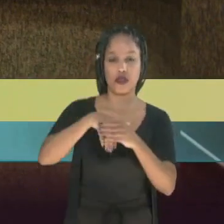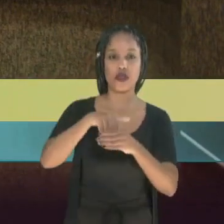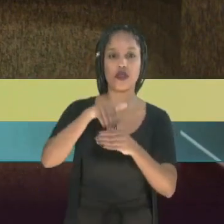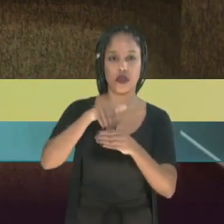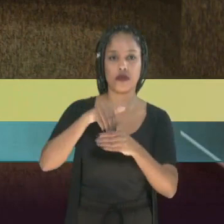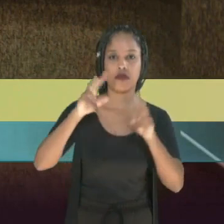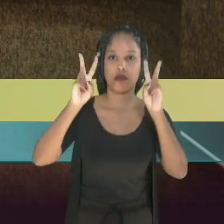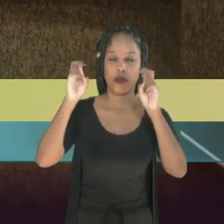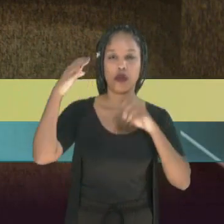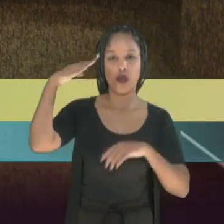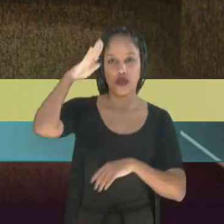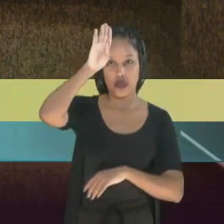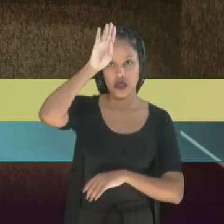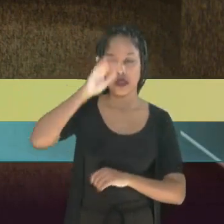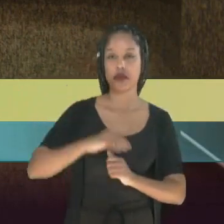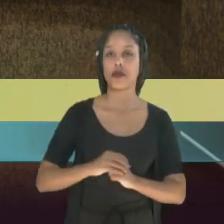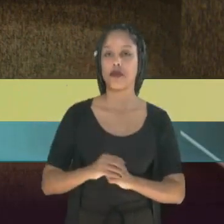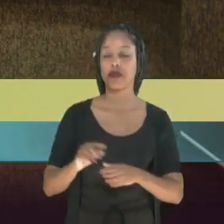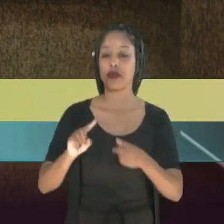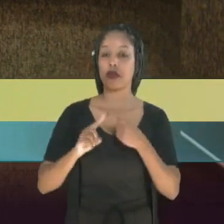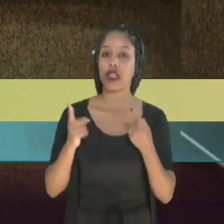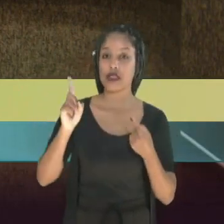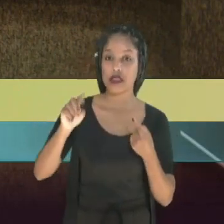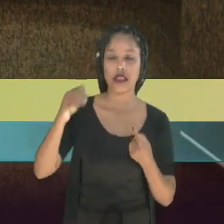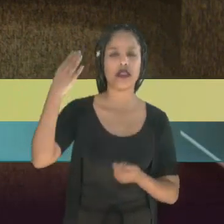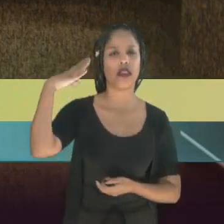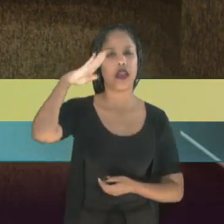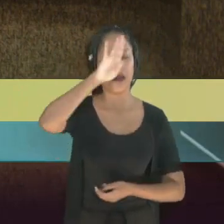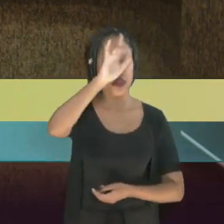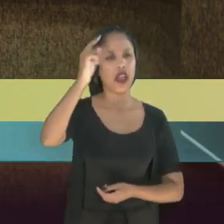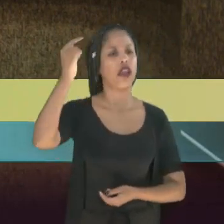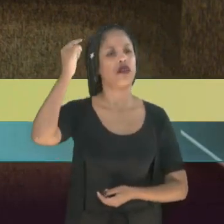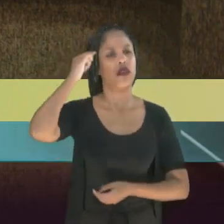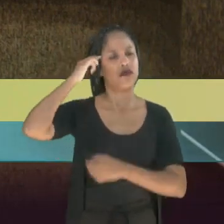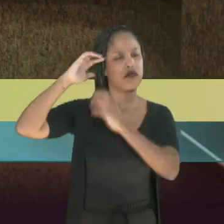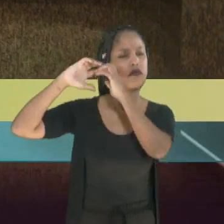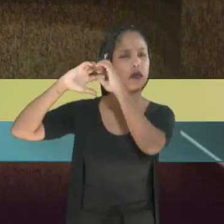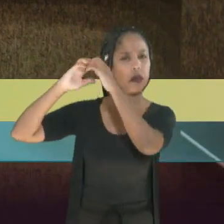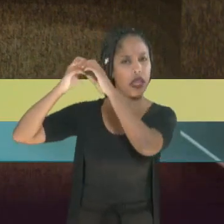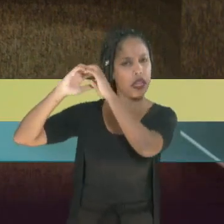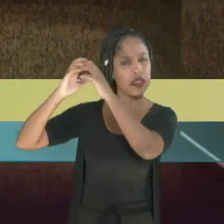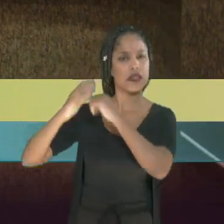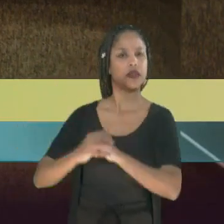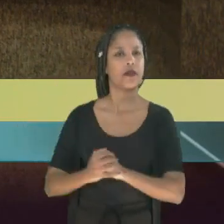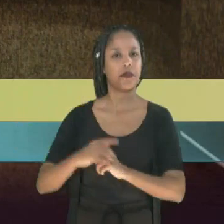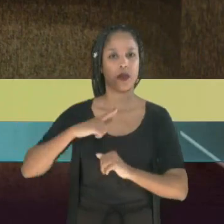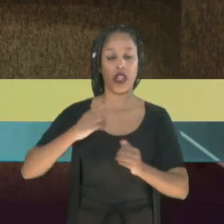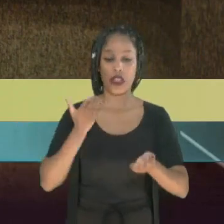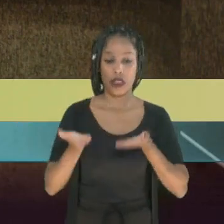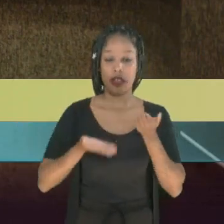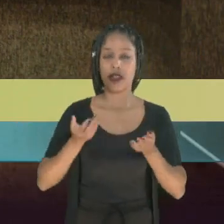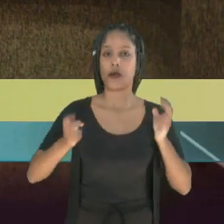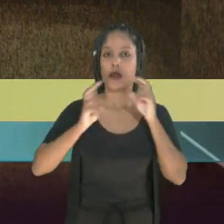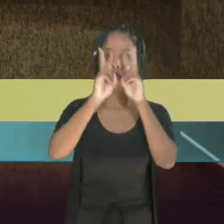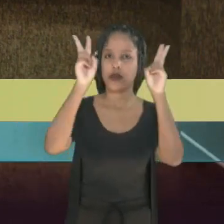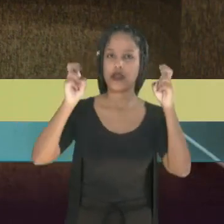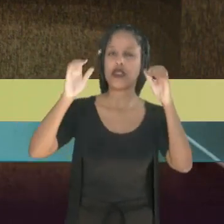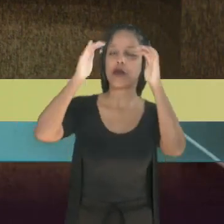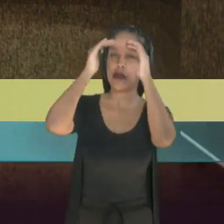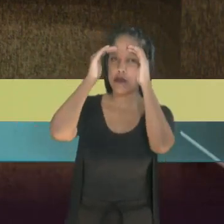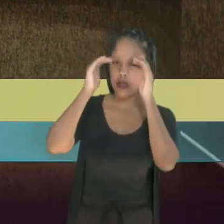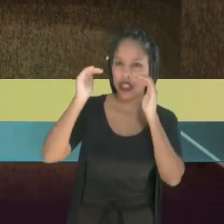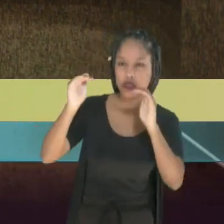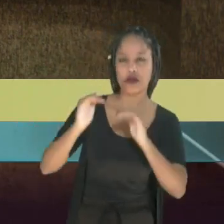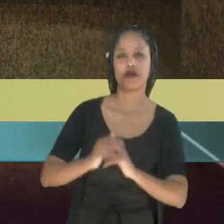Bolsonaro, porém são deputados que pensam, que tratam os temas com o devido respeito,